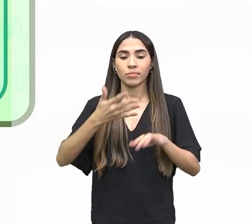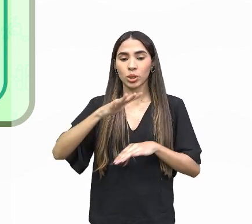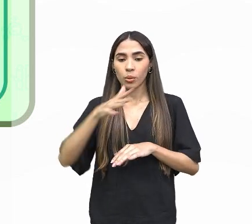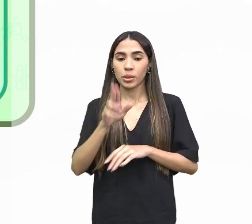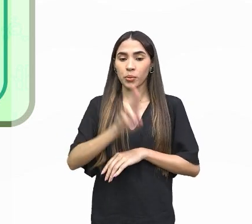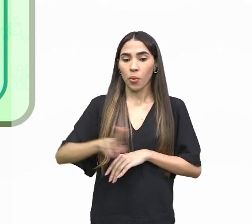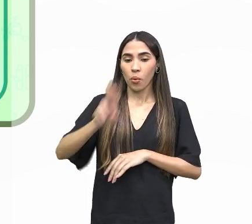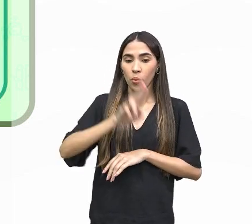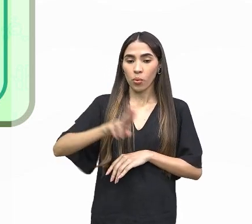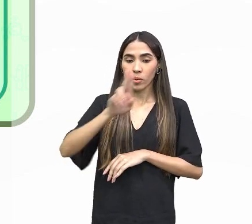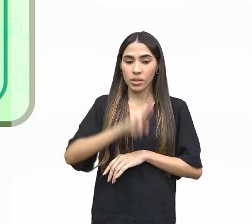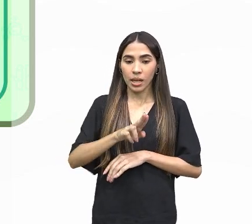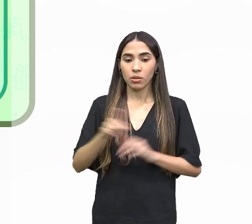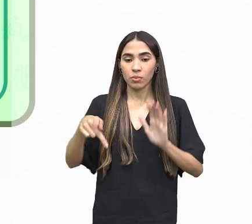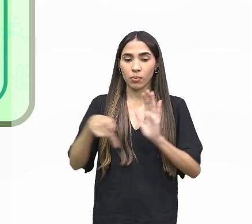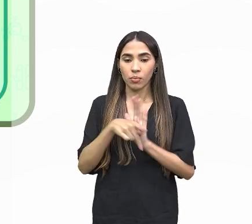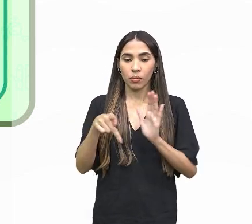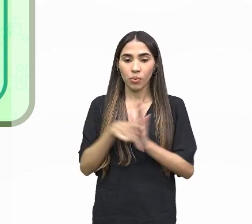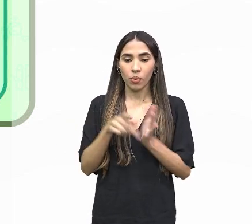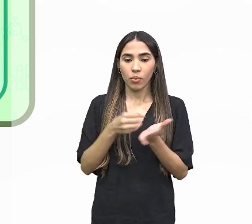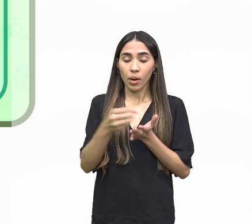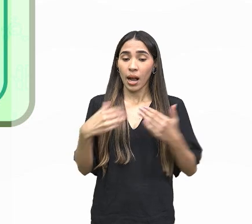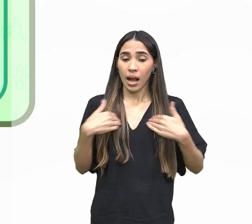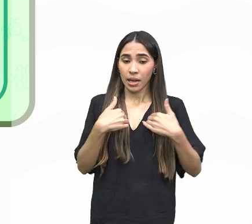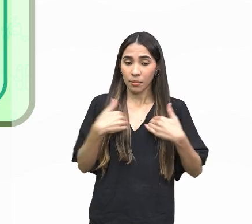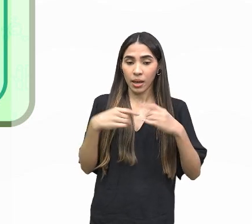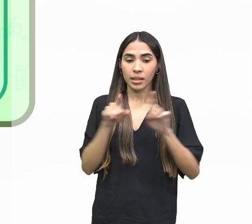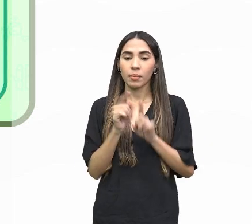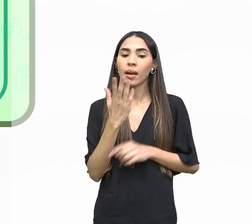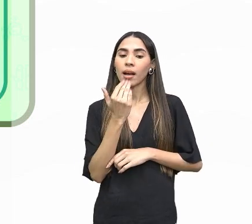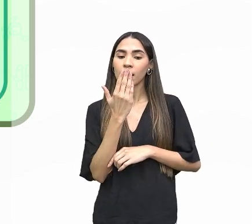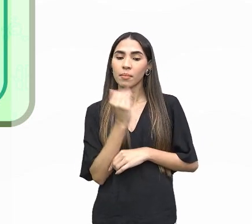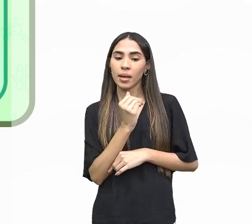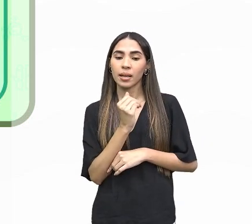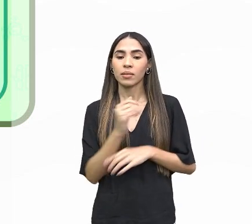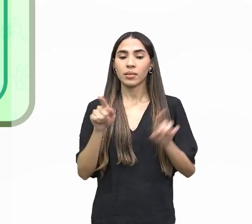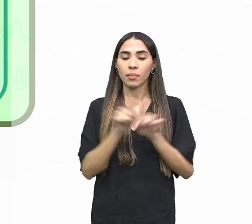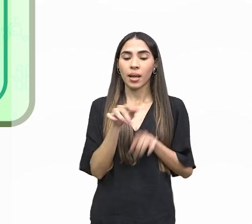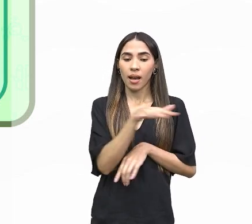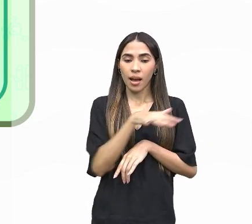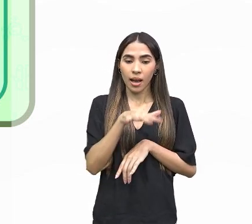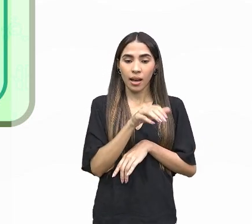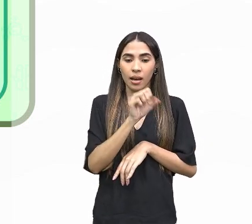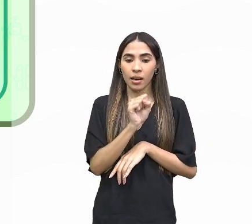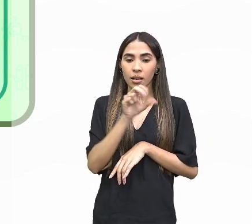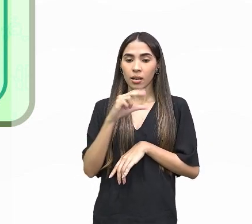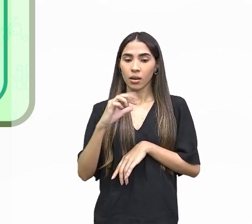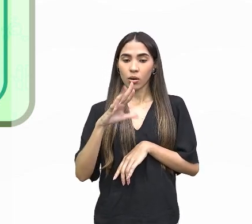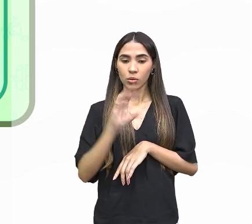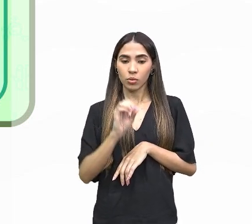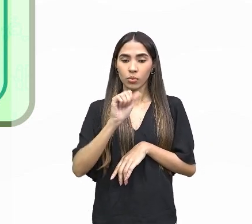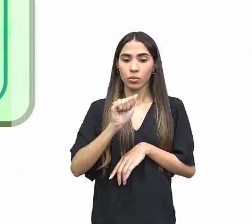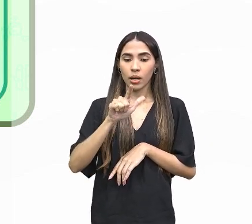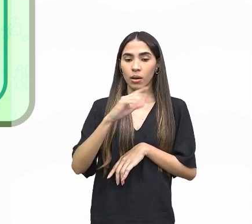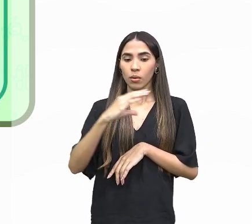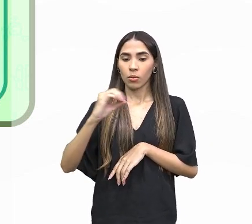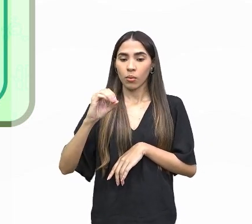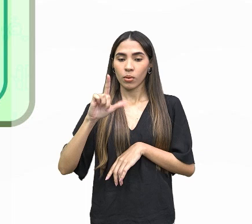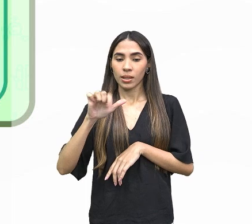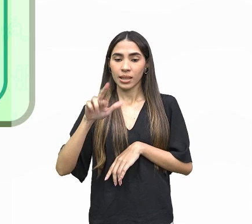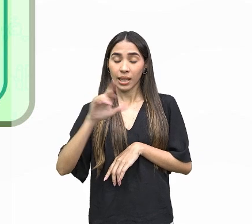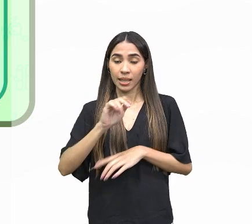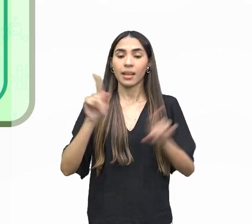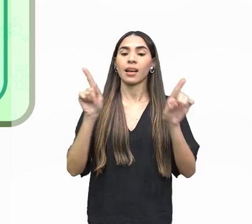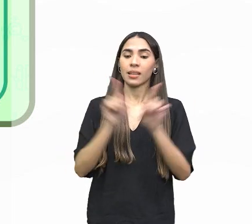utilizado dejetos animais, restos de alimentos e subprodutos da indústria sucroalcooleira. E temos